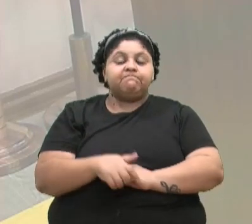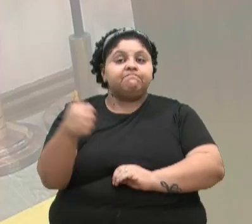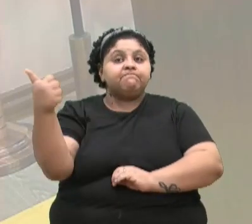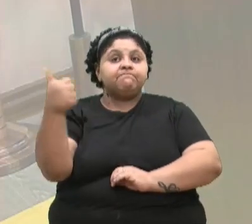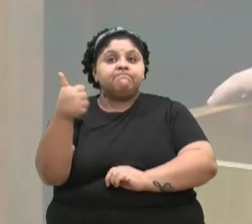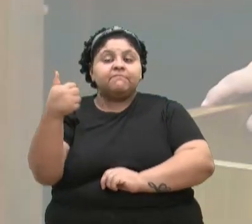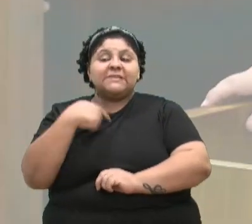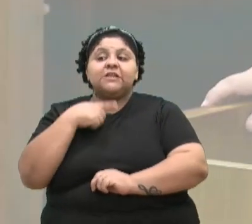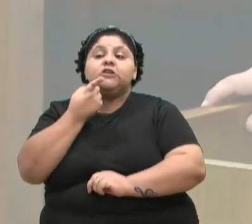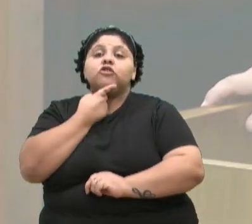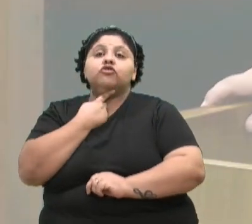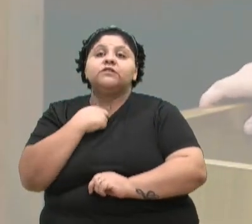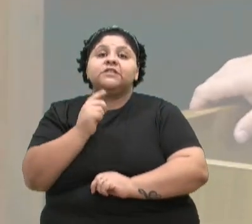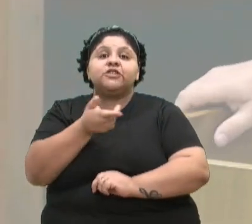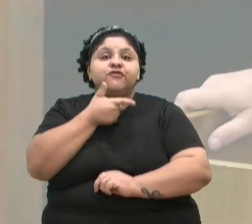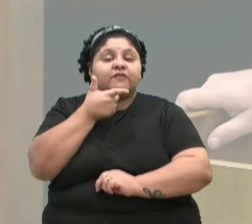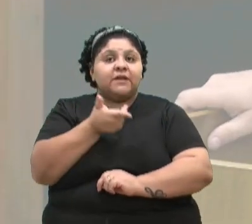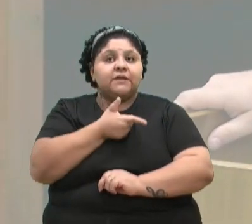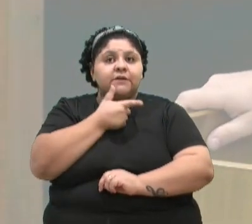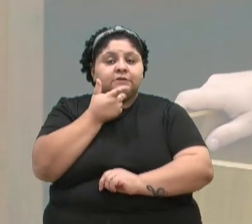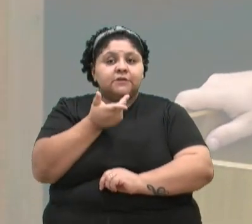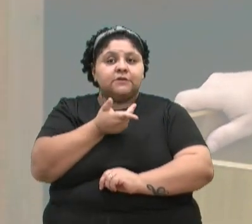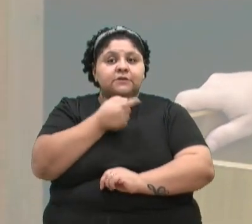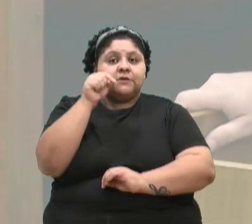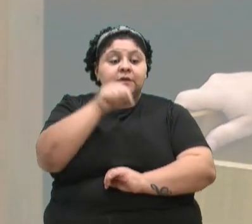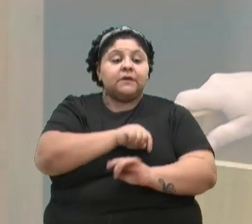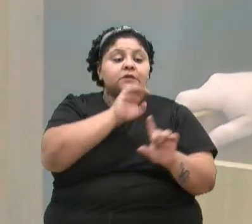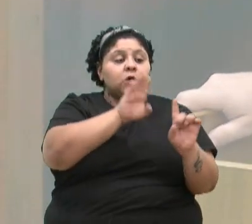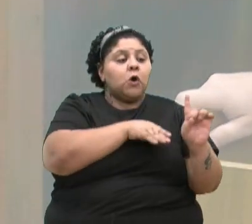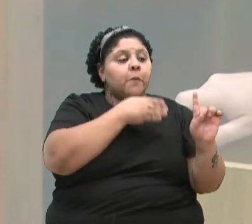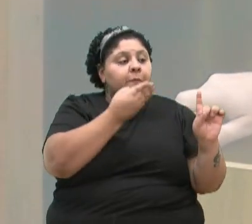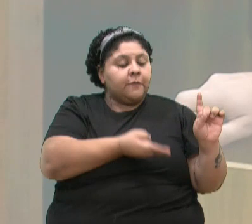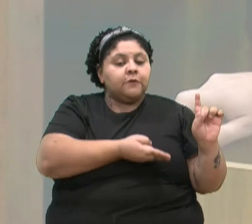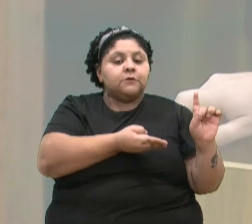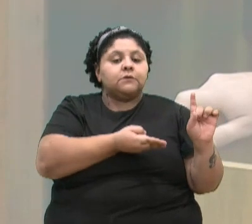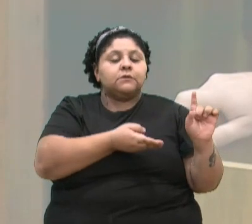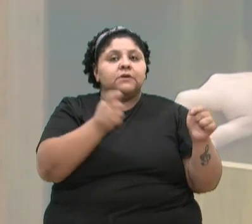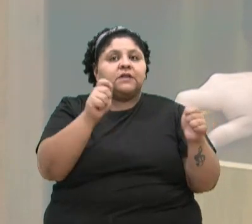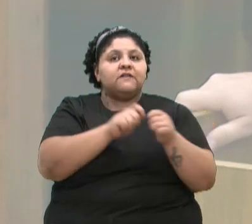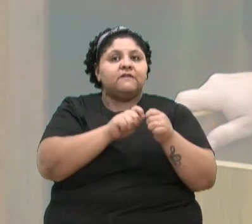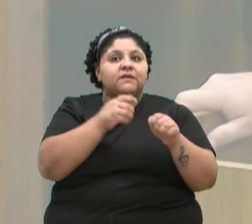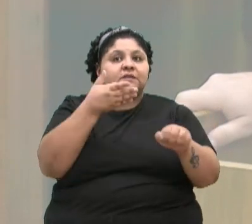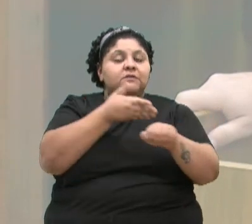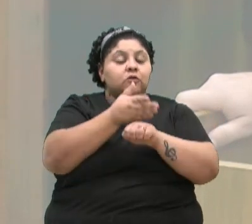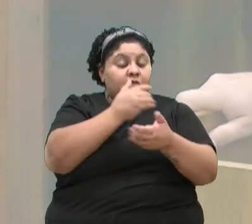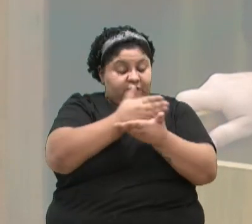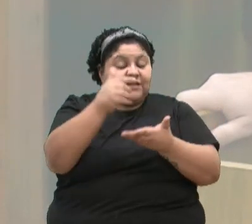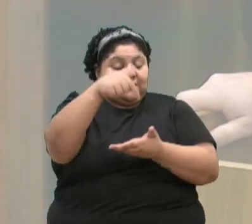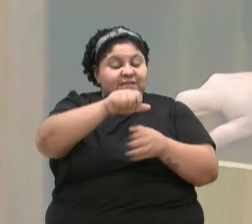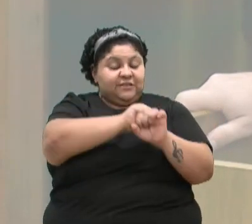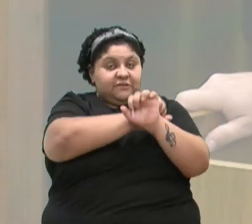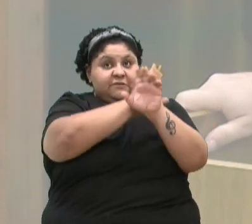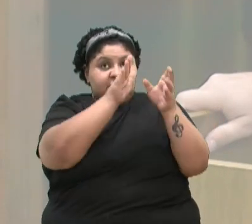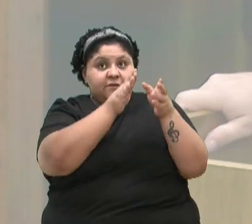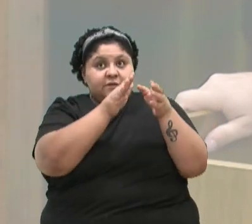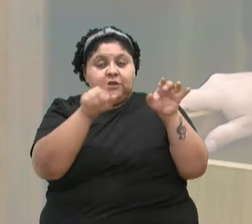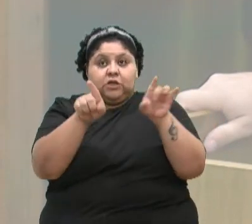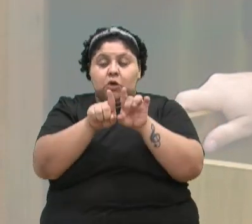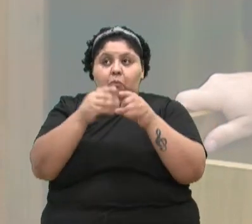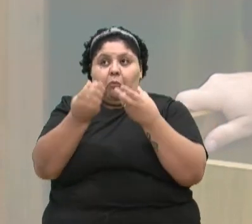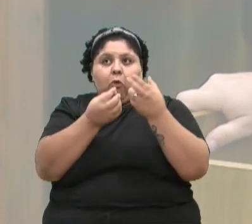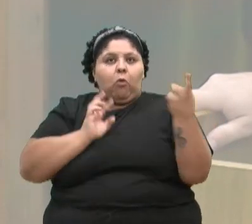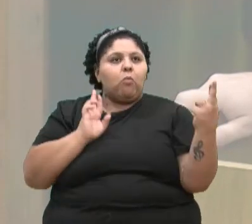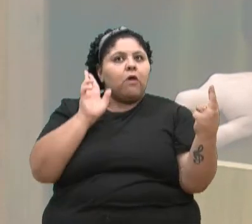Primeiramente, eu gostaria de destacar que essa homenagem ela ocorre pela manhã, até como